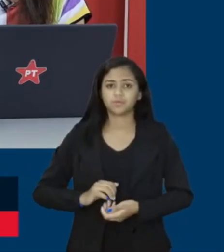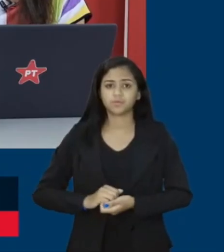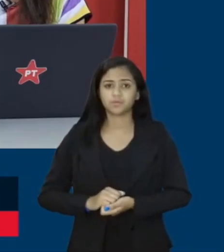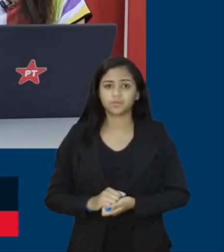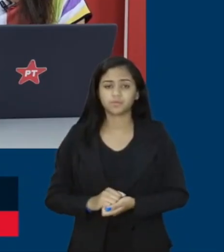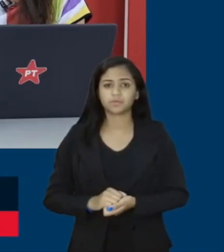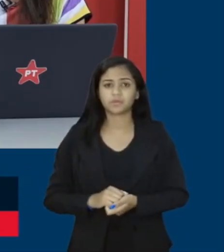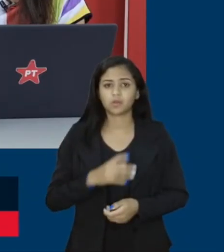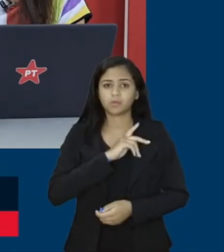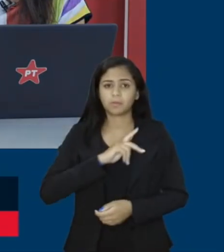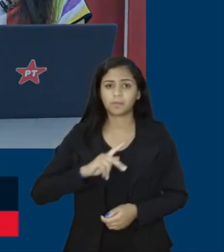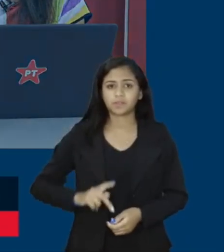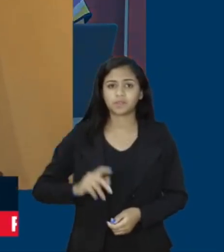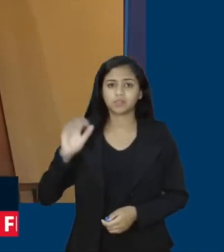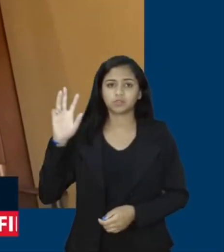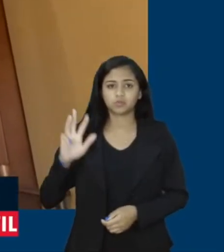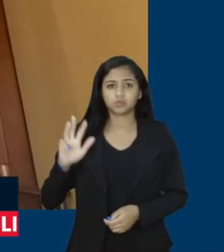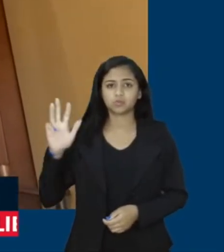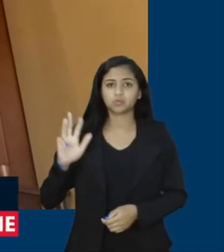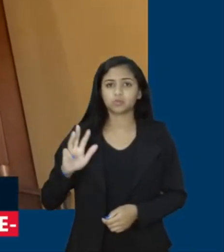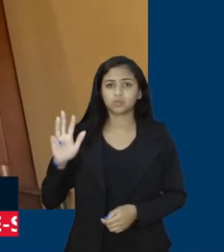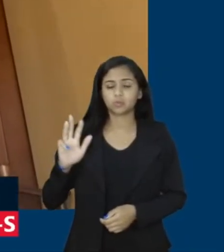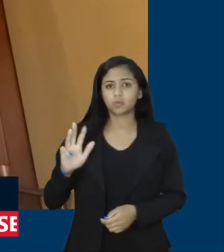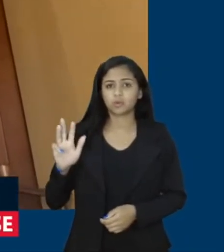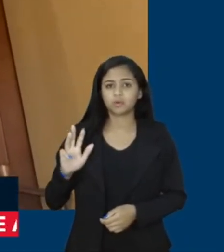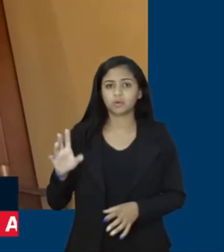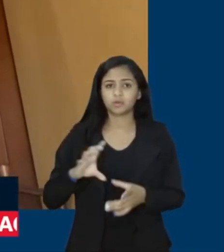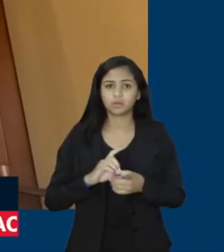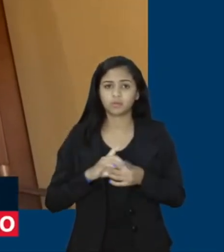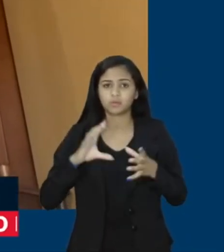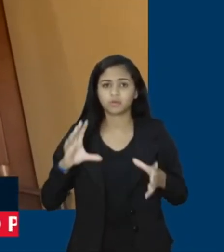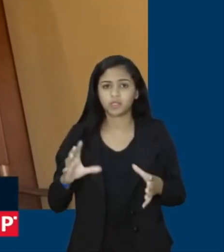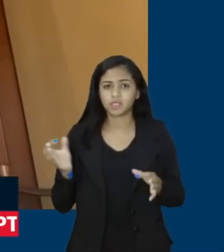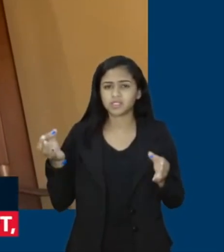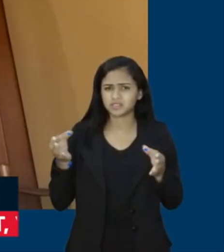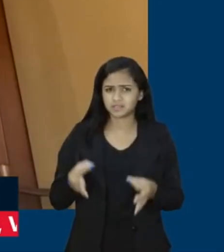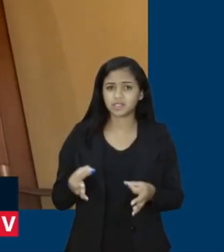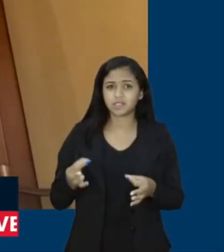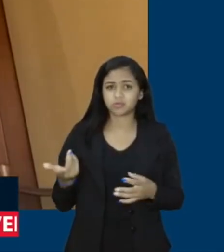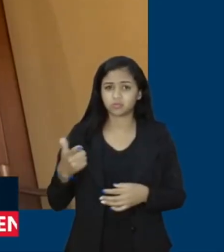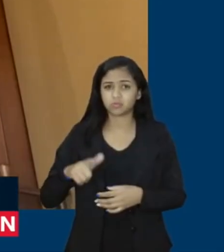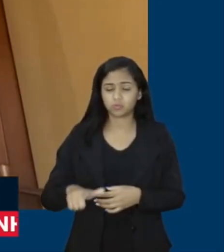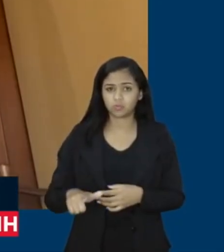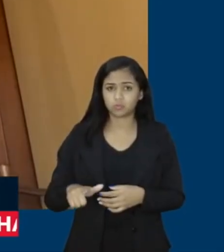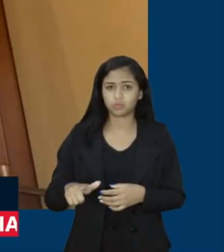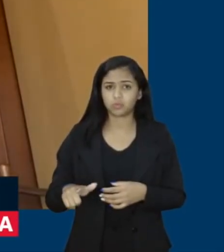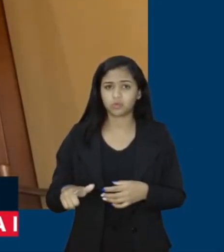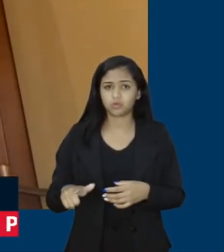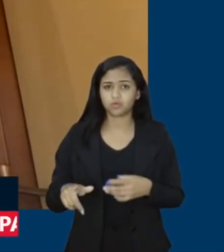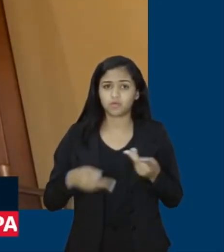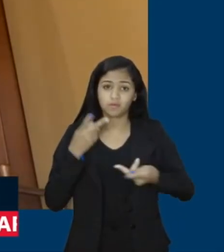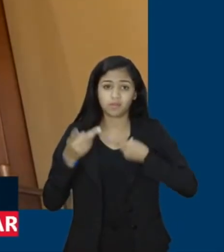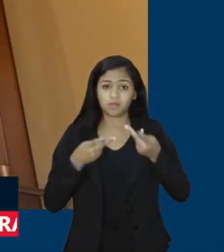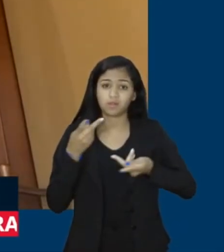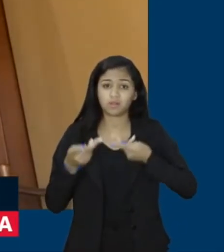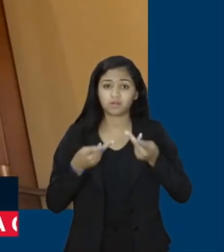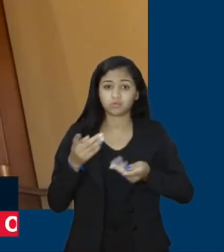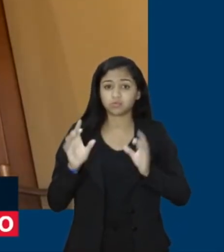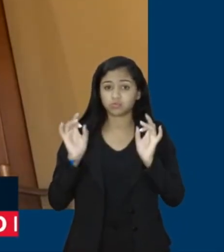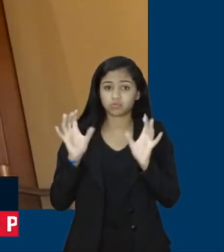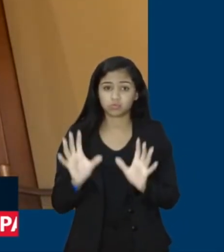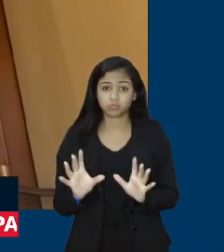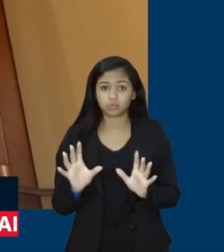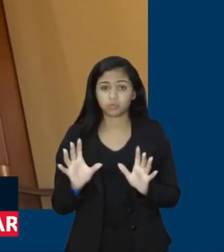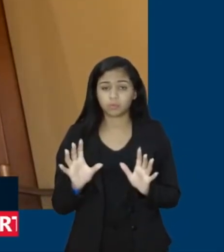Olha, o presidente Lula, de forma republicana e democrática, acerta novamente, né, quando coloca de lado, nesse momento, as